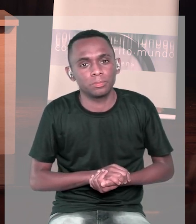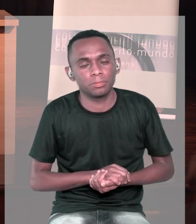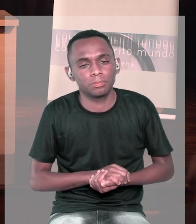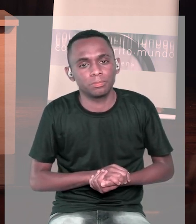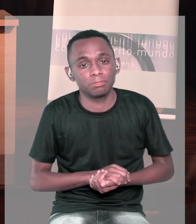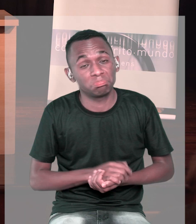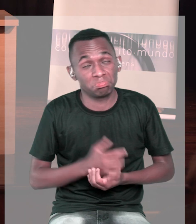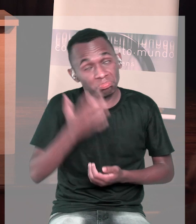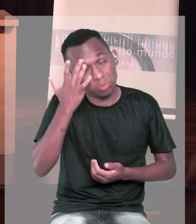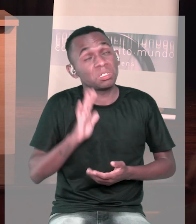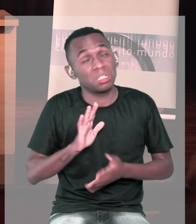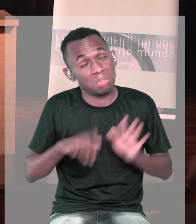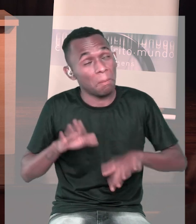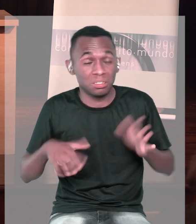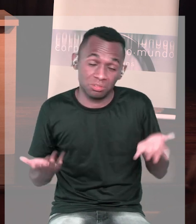Talvez, não sei.